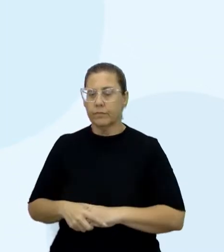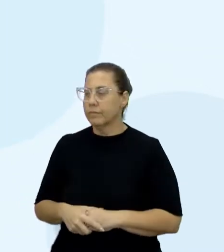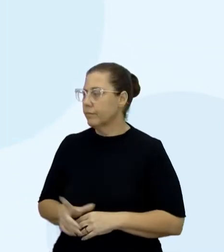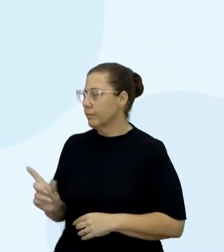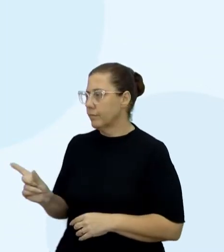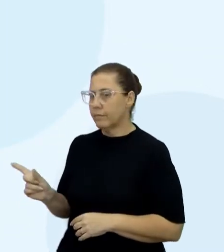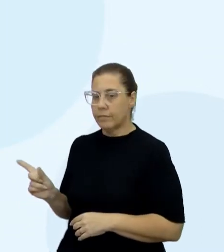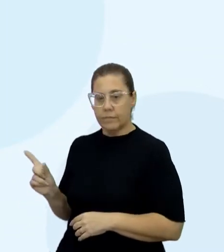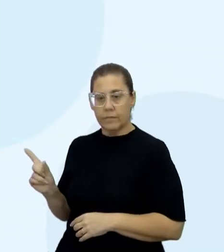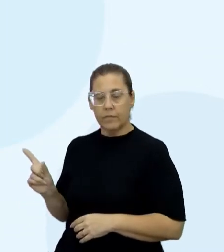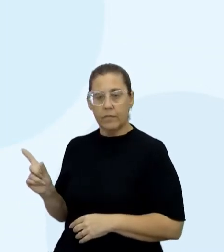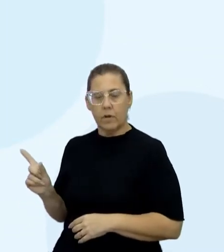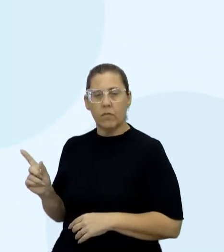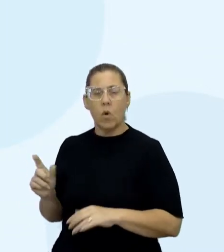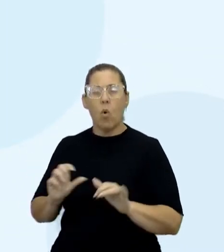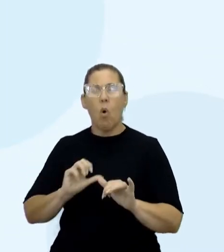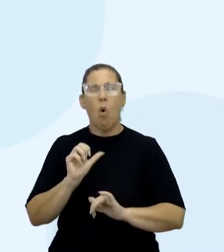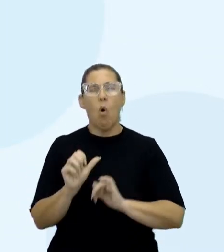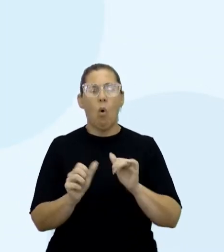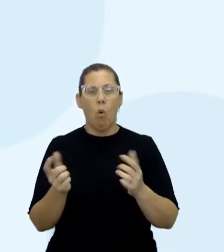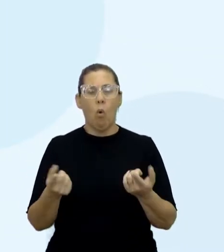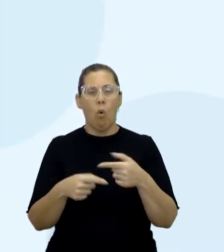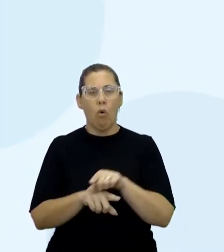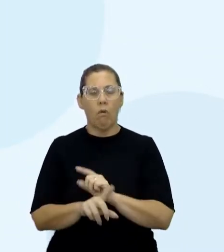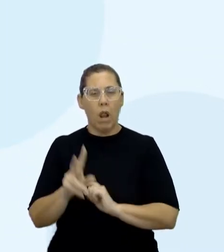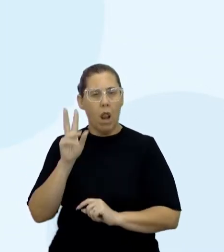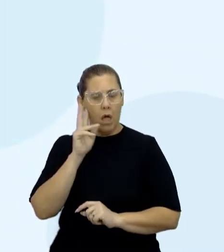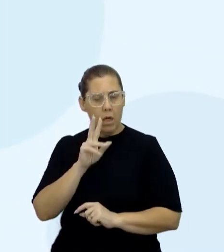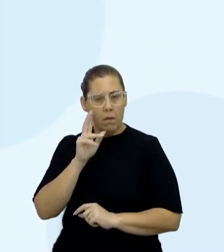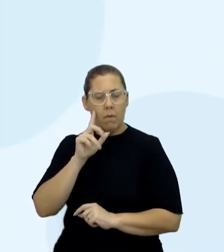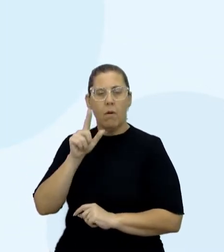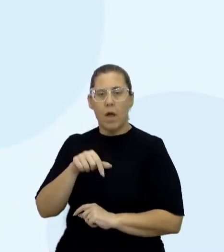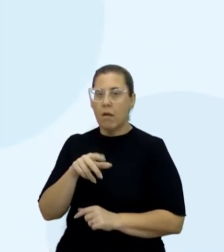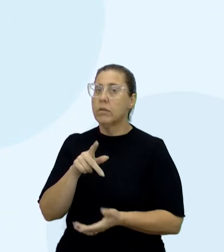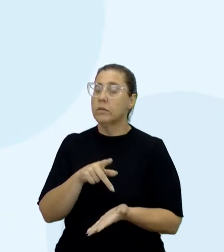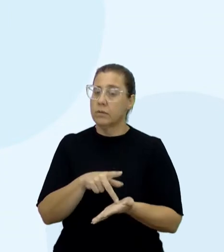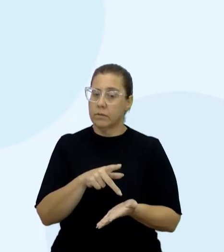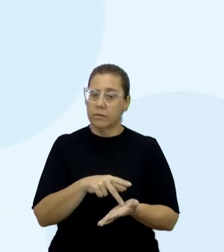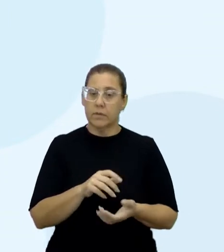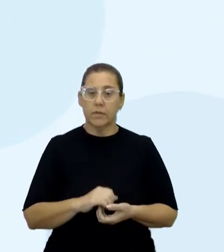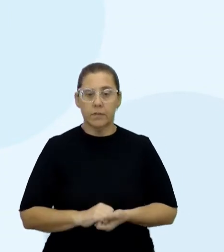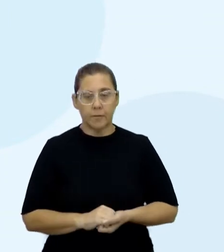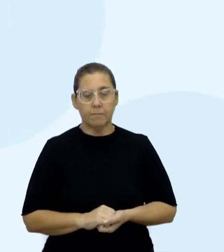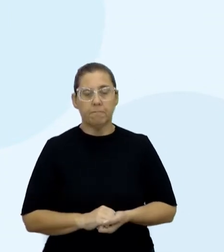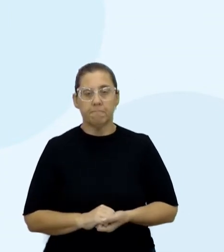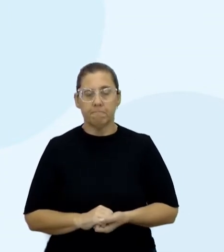ponta cabeça. Essa imagem, só para você relembrar aí, ela é real,